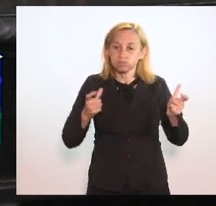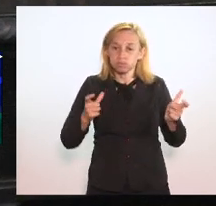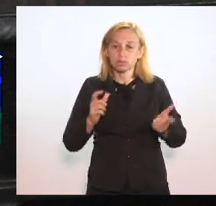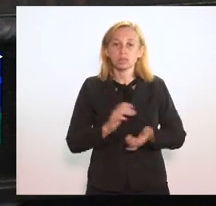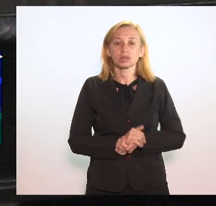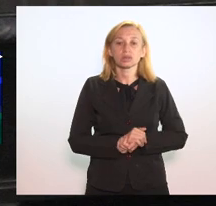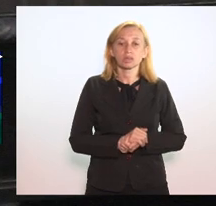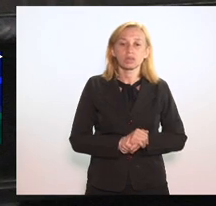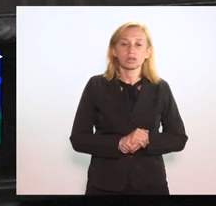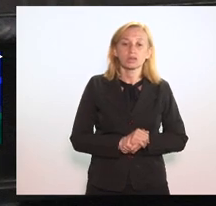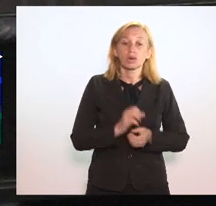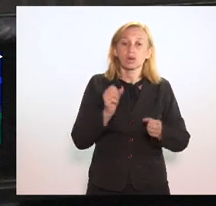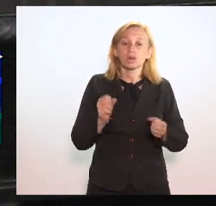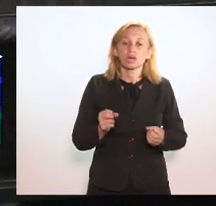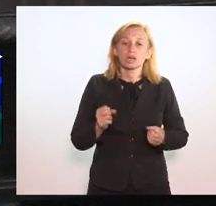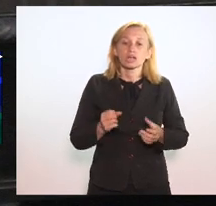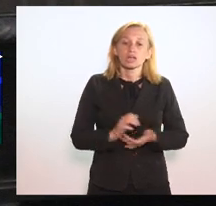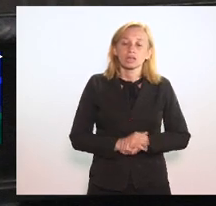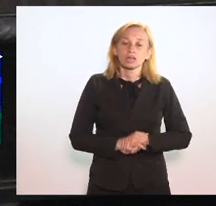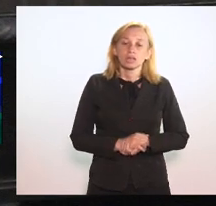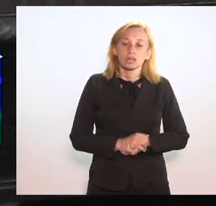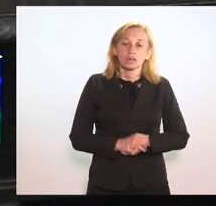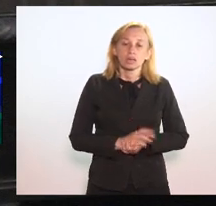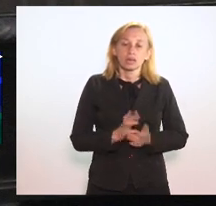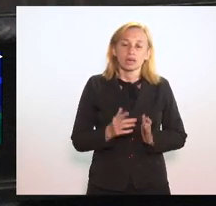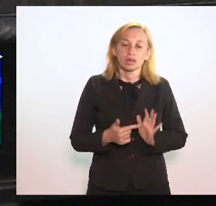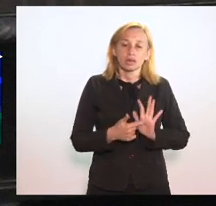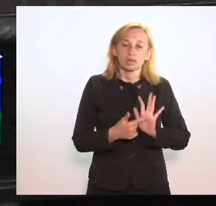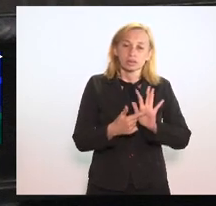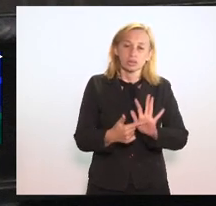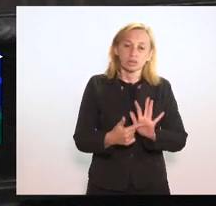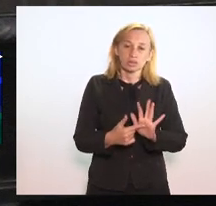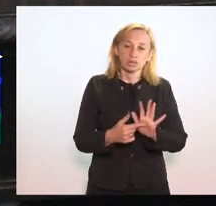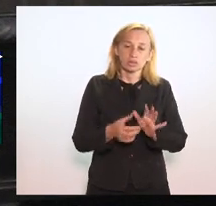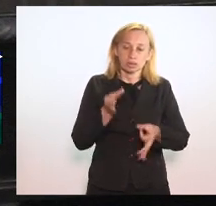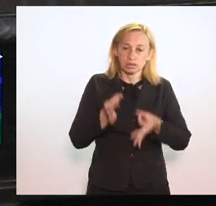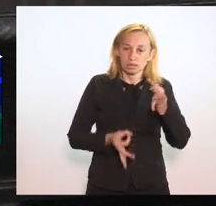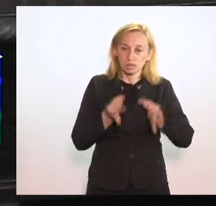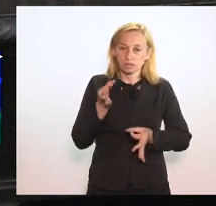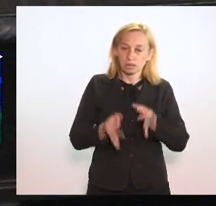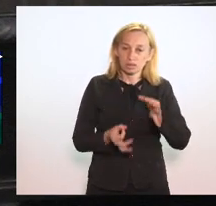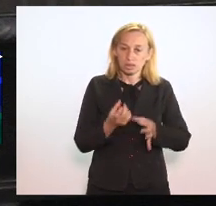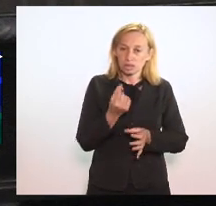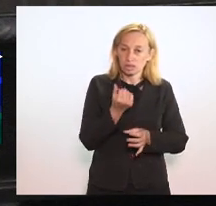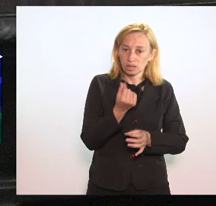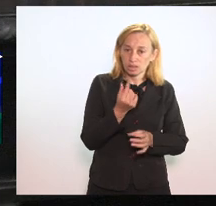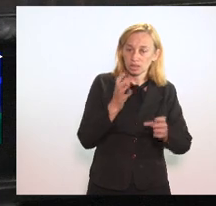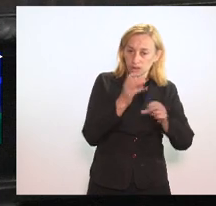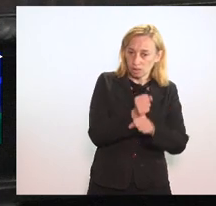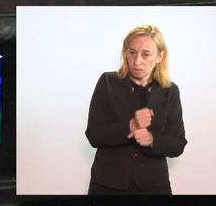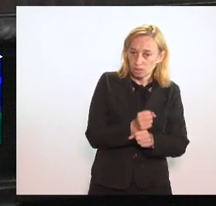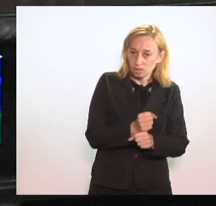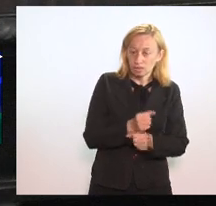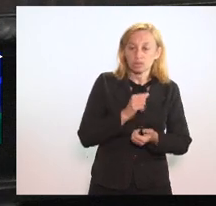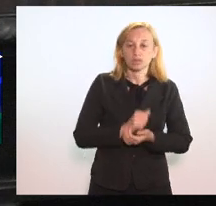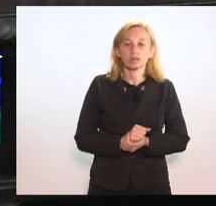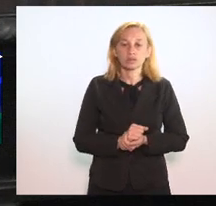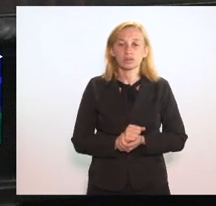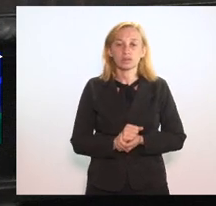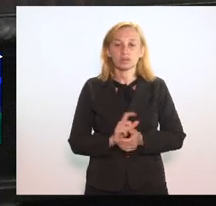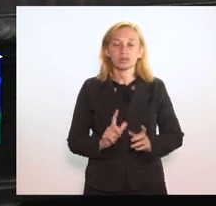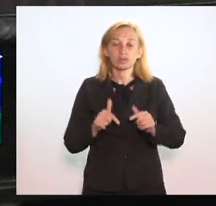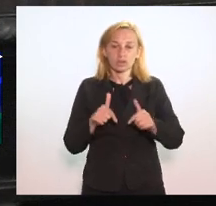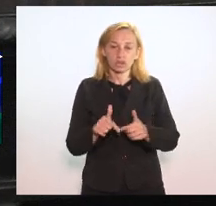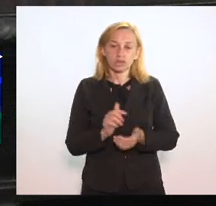tese construído né pelo tribunal de contas e que nós tentamos buscar mas ações